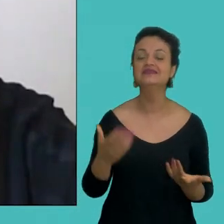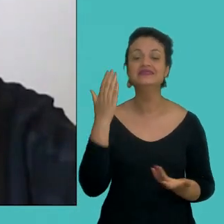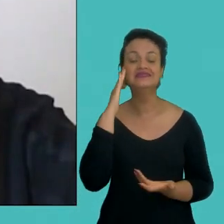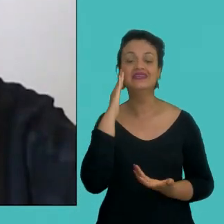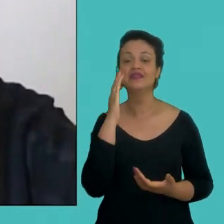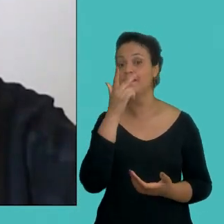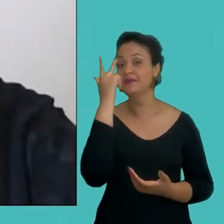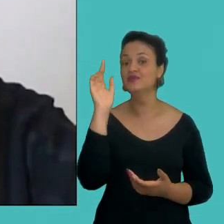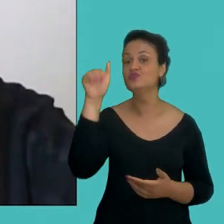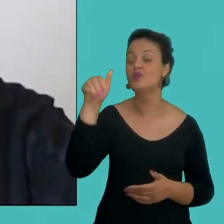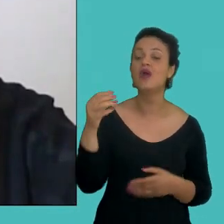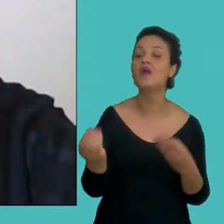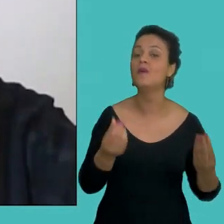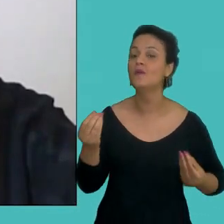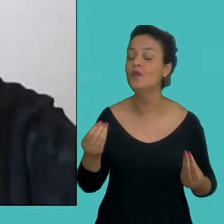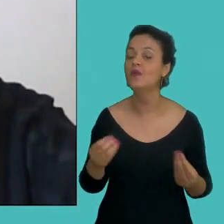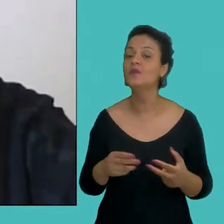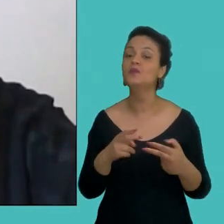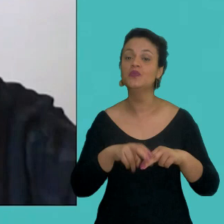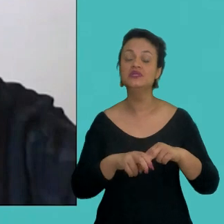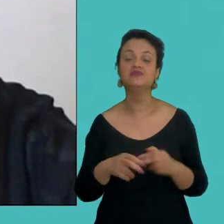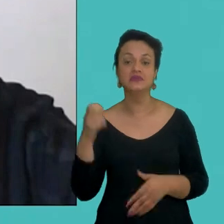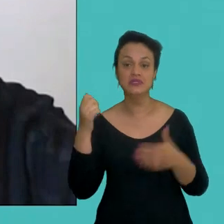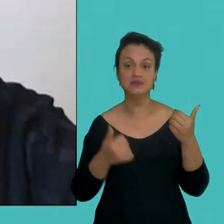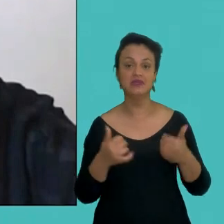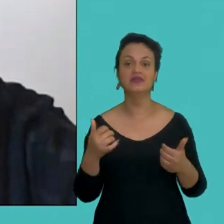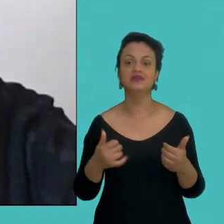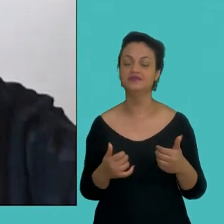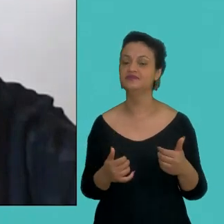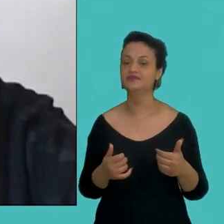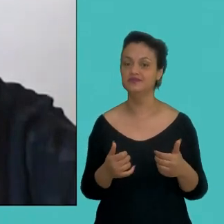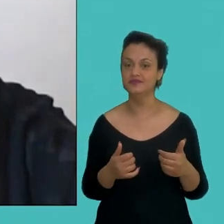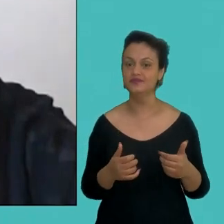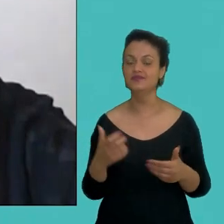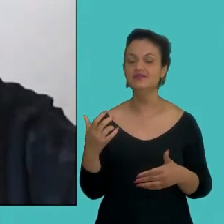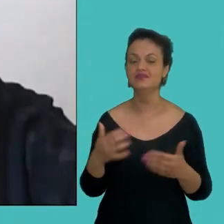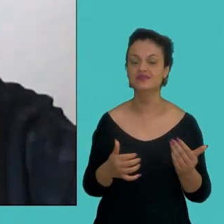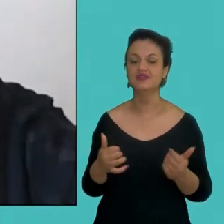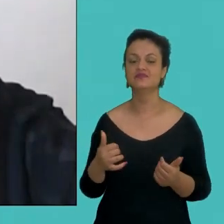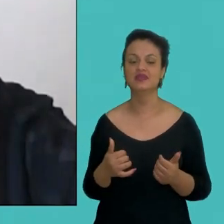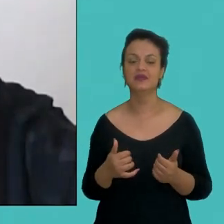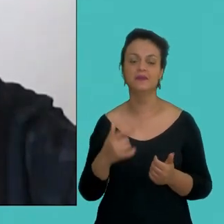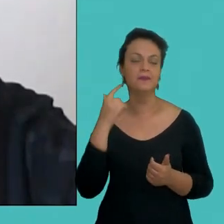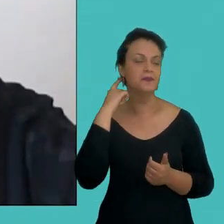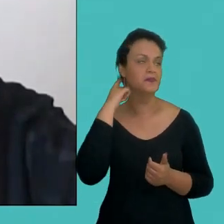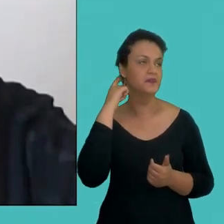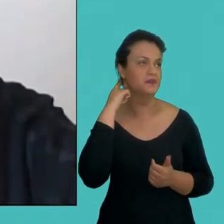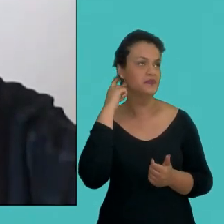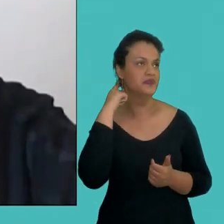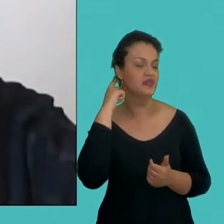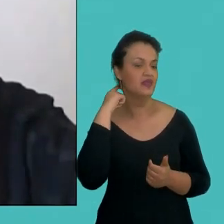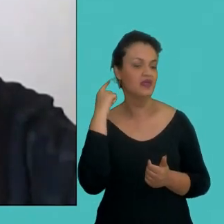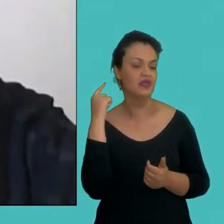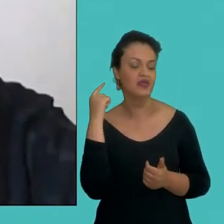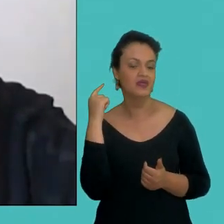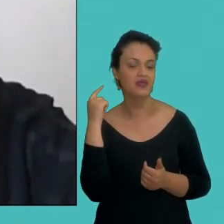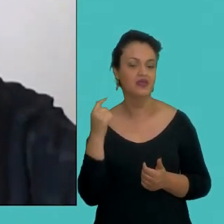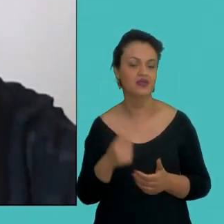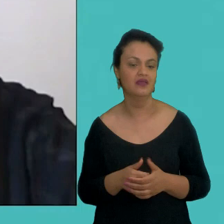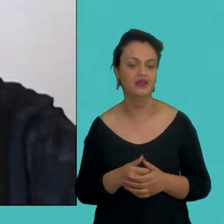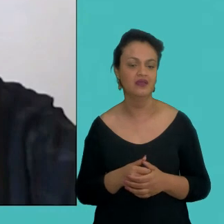com entender a cabeça do público. Por isso que se diz, e de novo vem do vocabulário